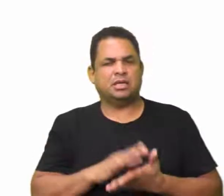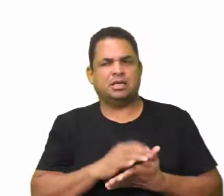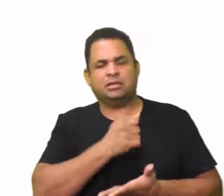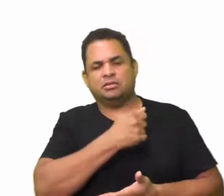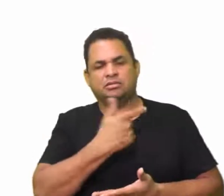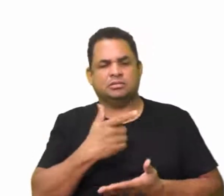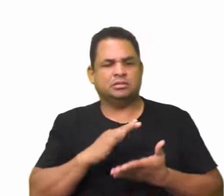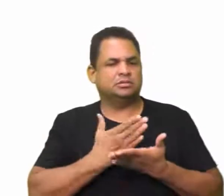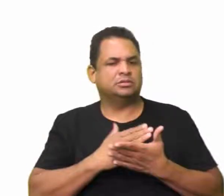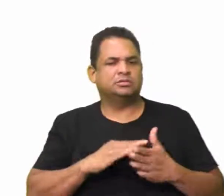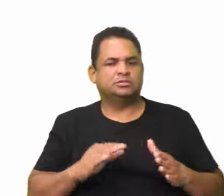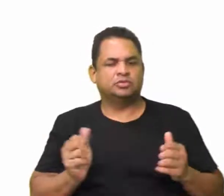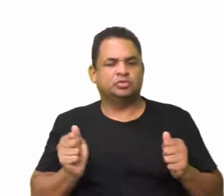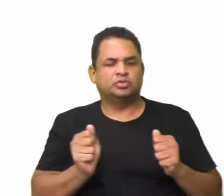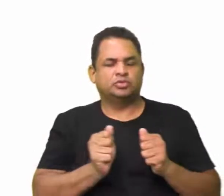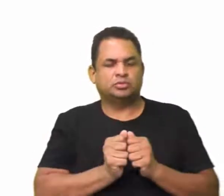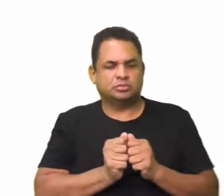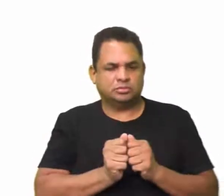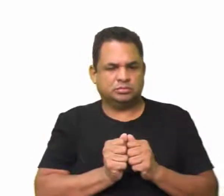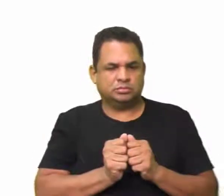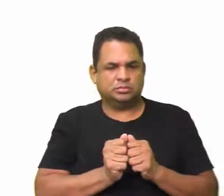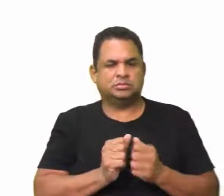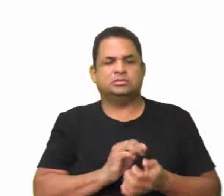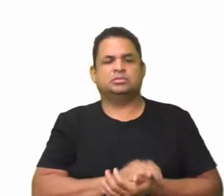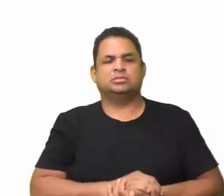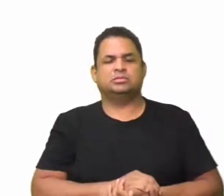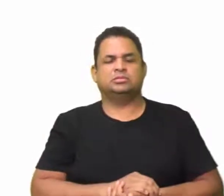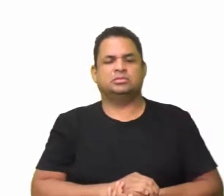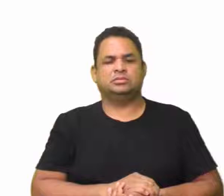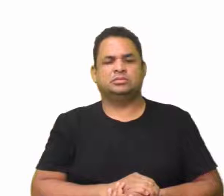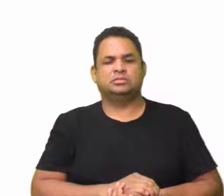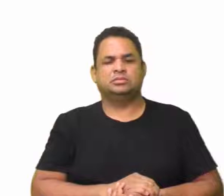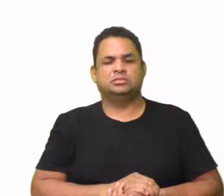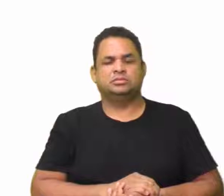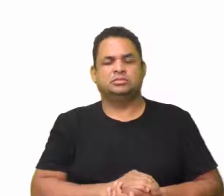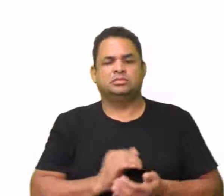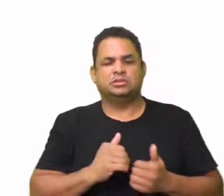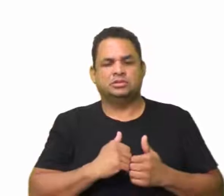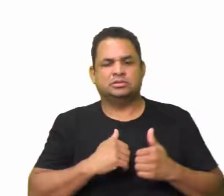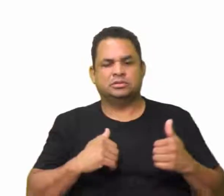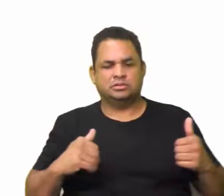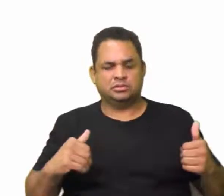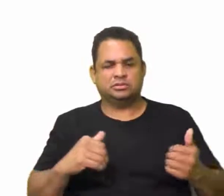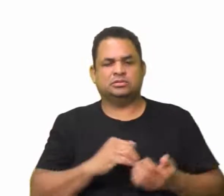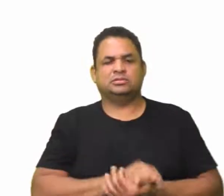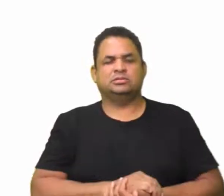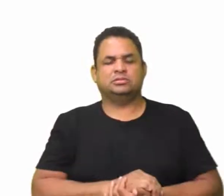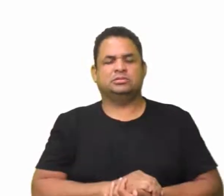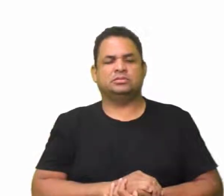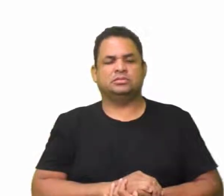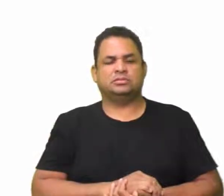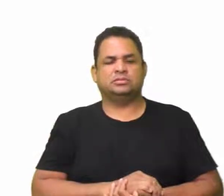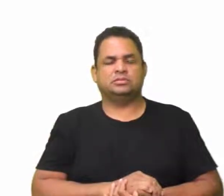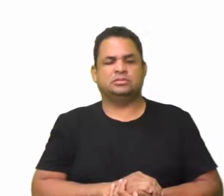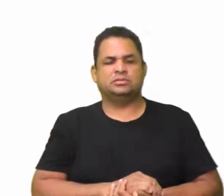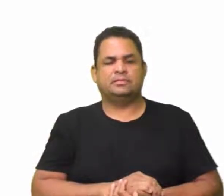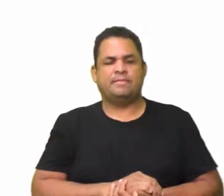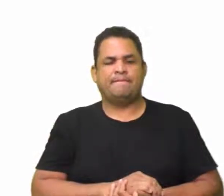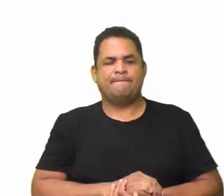já foi. Vai juntar Agora vai juntar e vai separar de novo. 6 e 2. Deixa eu apagar aqui para...